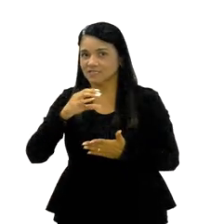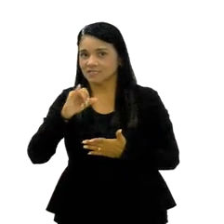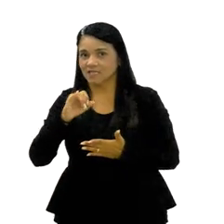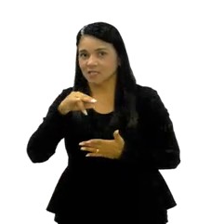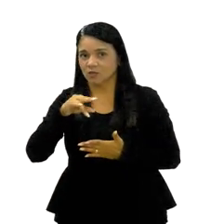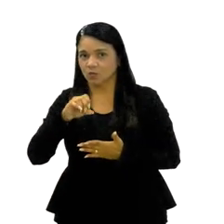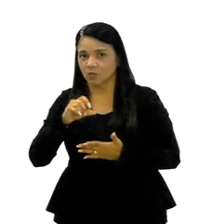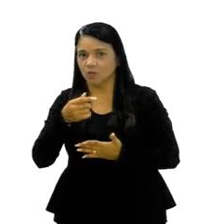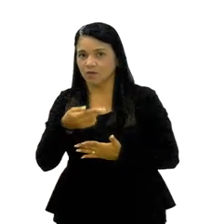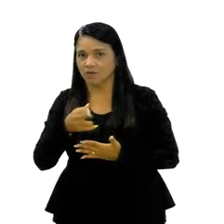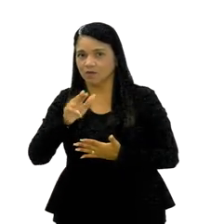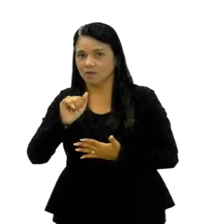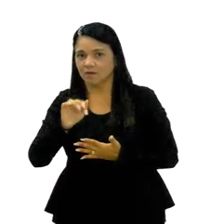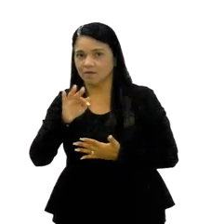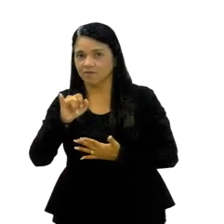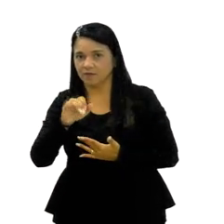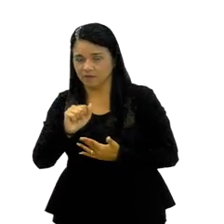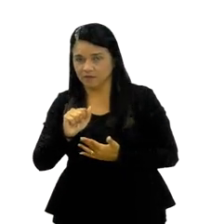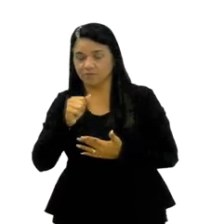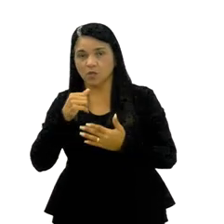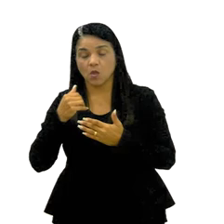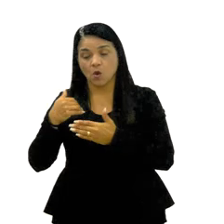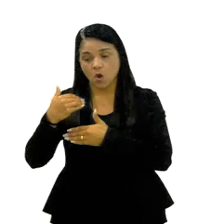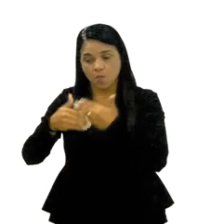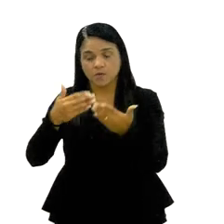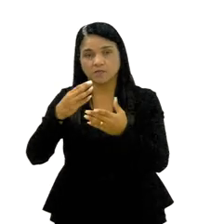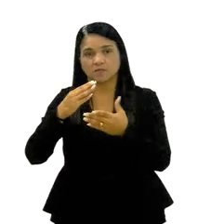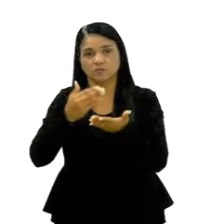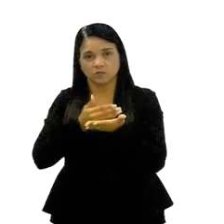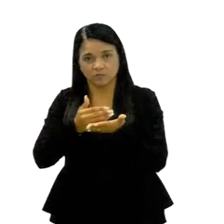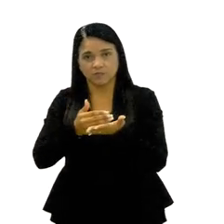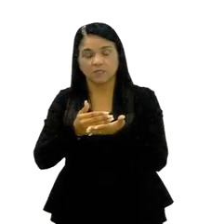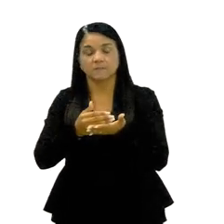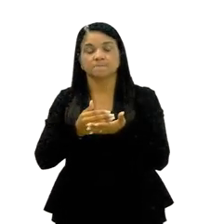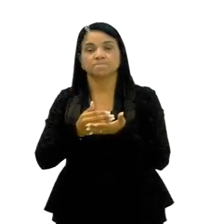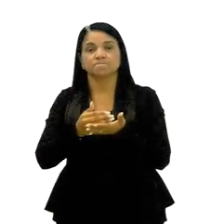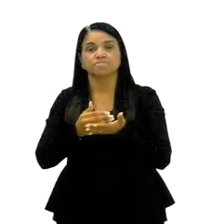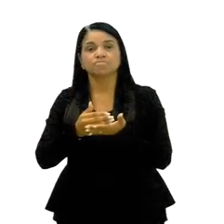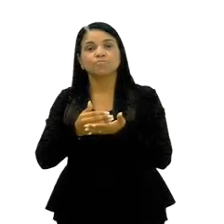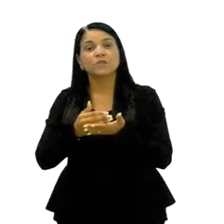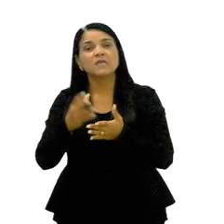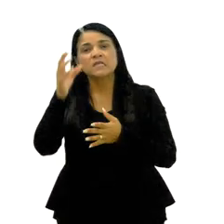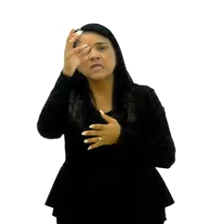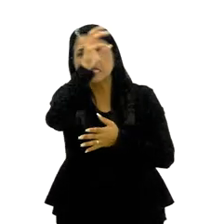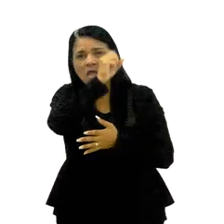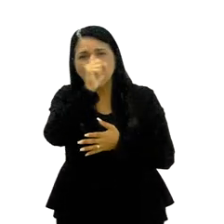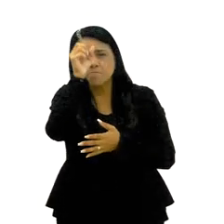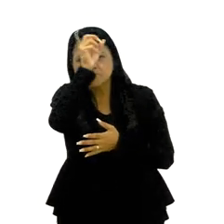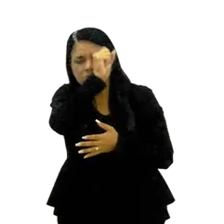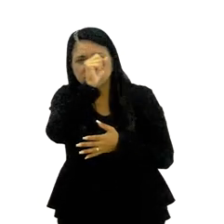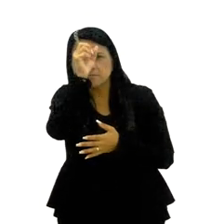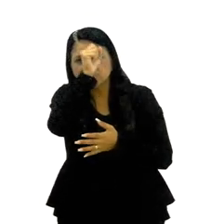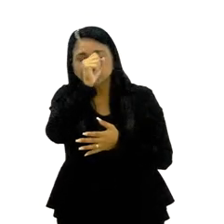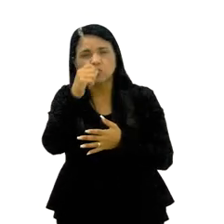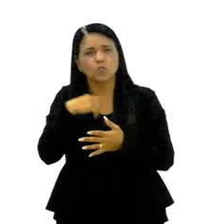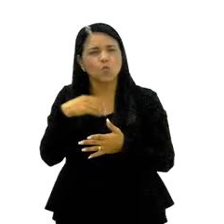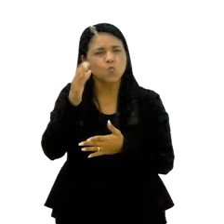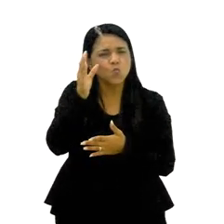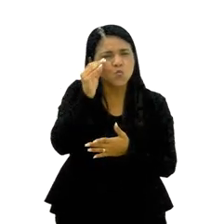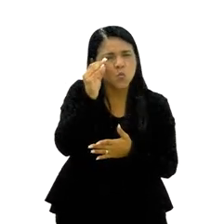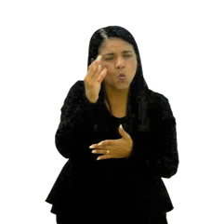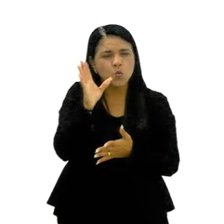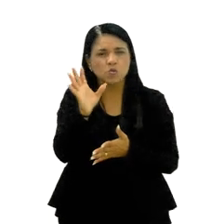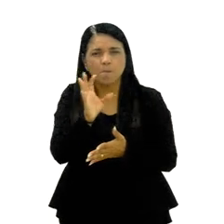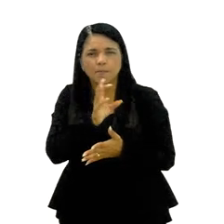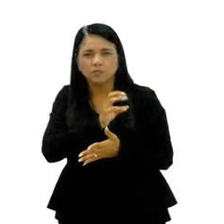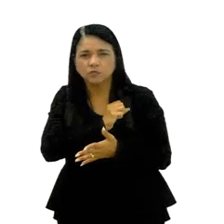escola de cenografia, né? Eu comecei o meu processo dentro da cenografia especificamente e fui aprendendo aquilo ali. Eu sempre